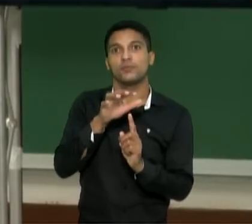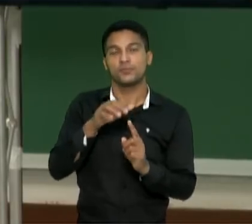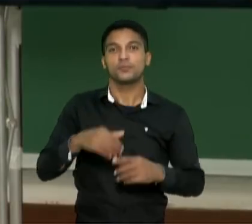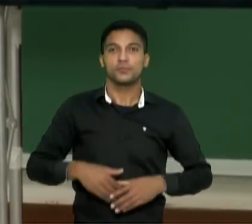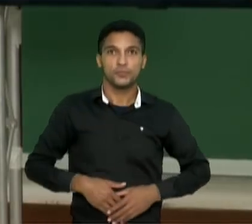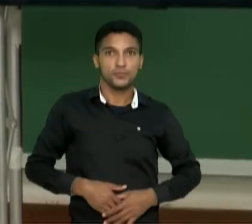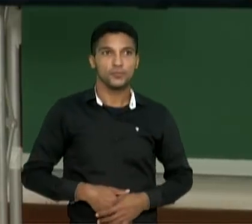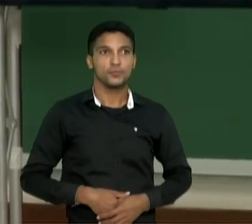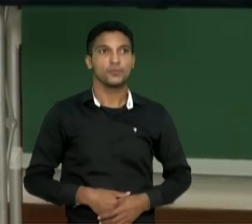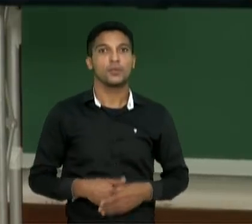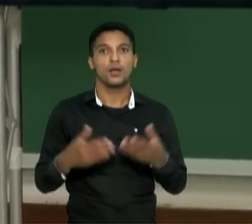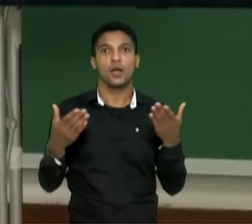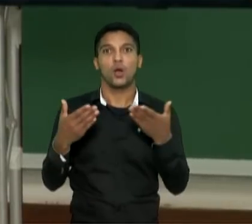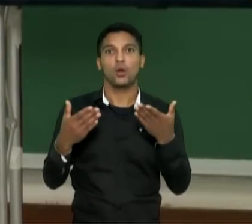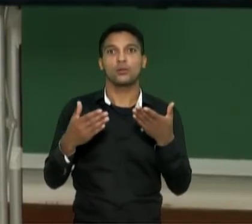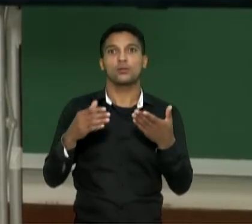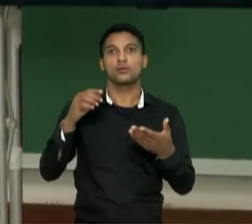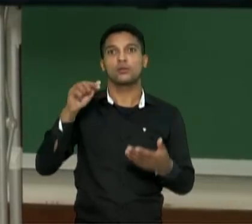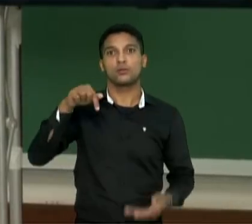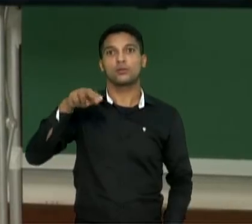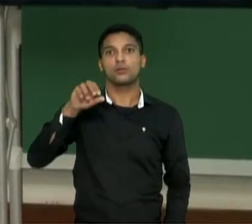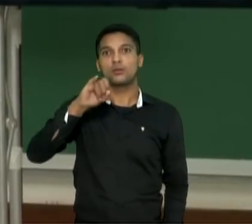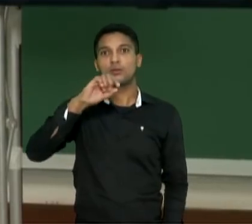Agora a gente vai para o nosso quiz.